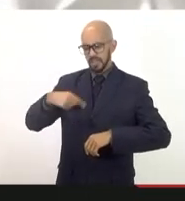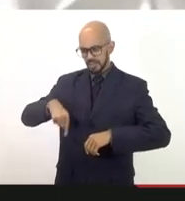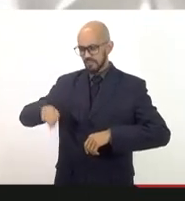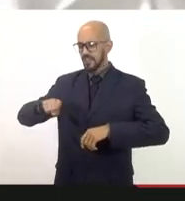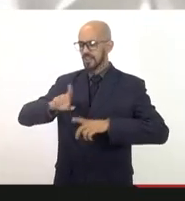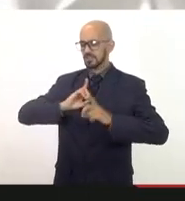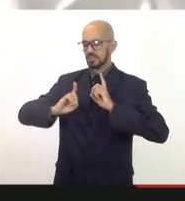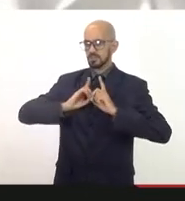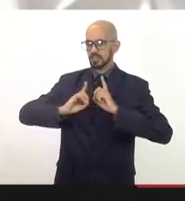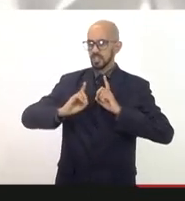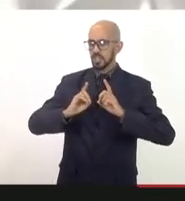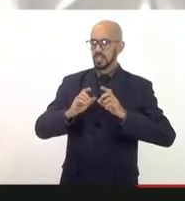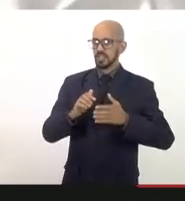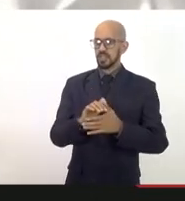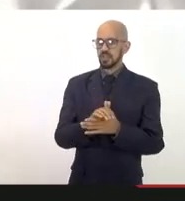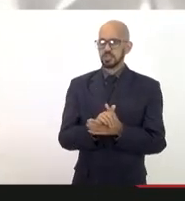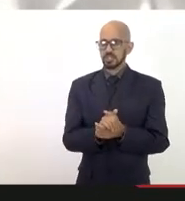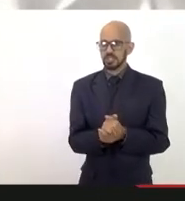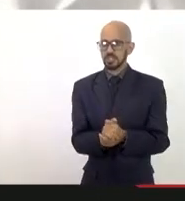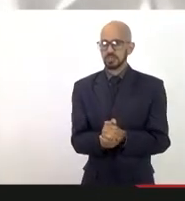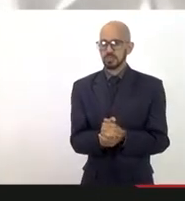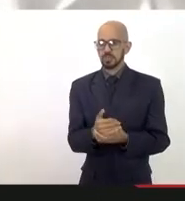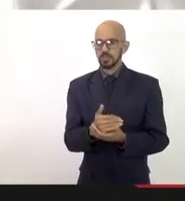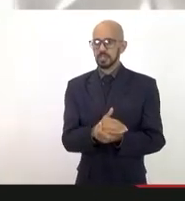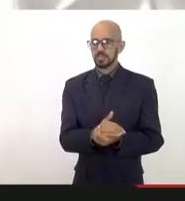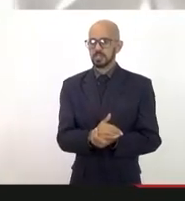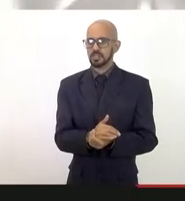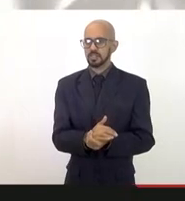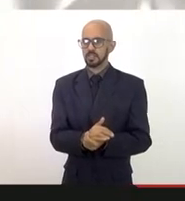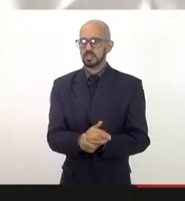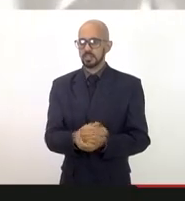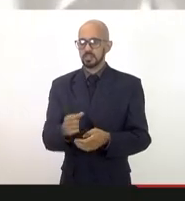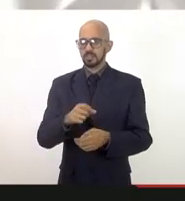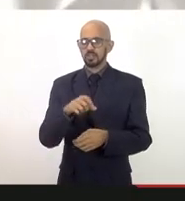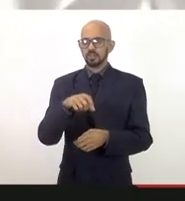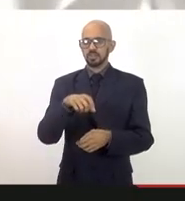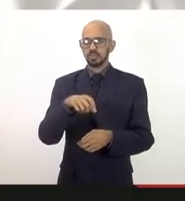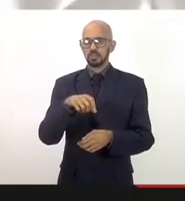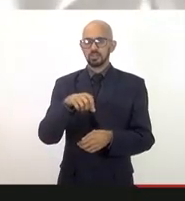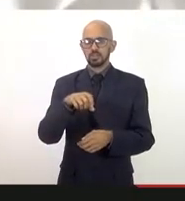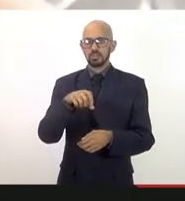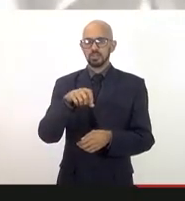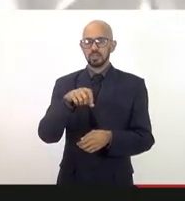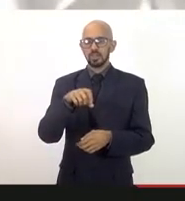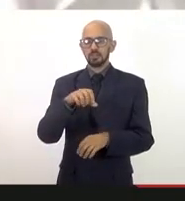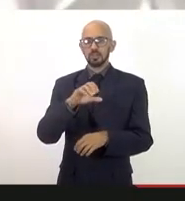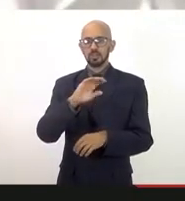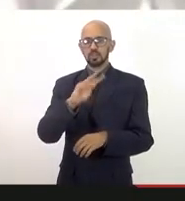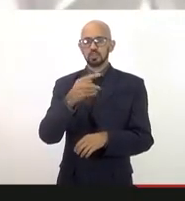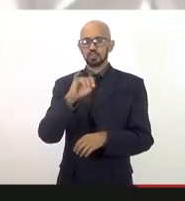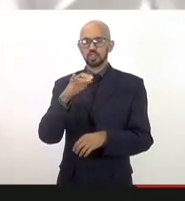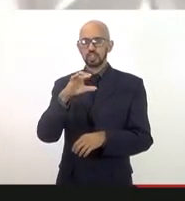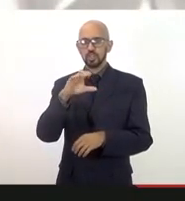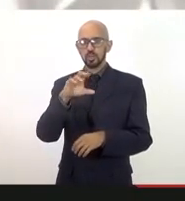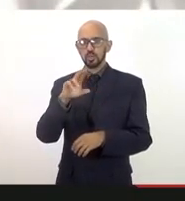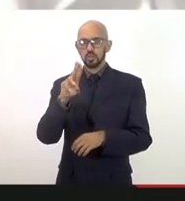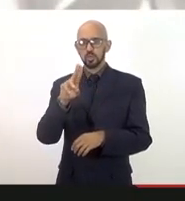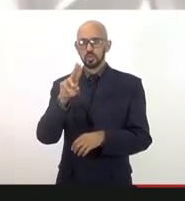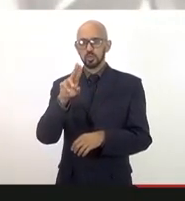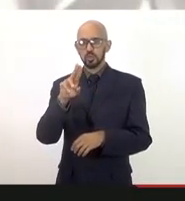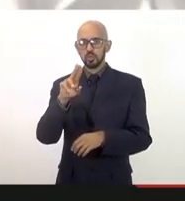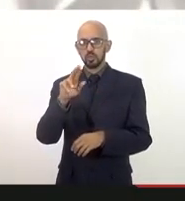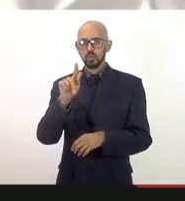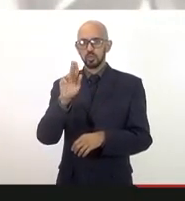eles os debates da chikungunya, quando as mulheres parlamentares inseriram na bolsa,